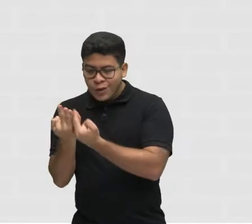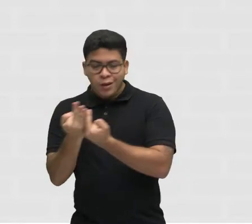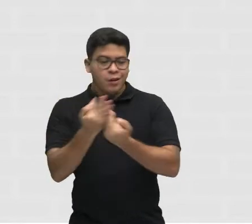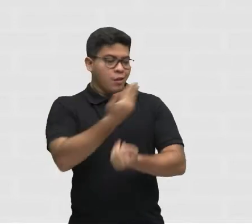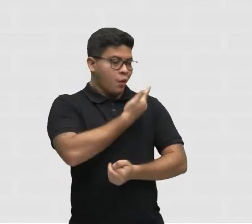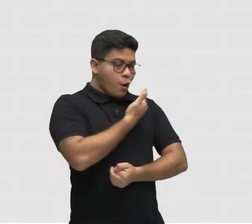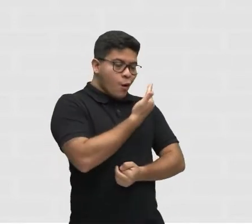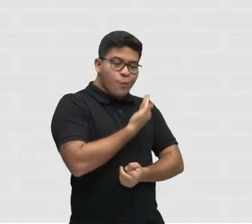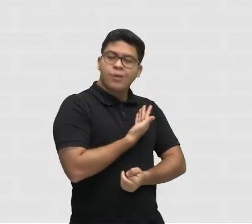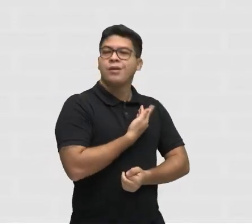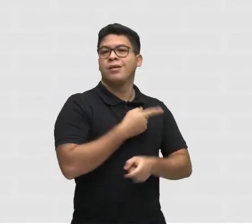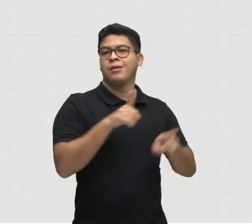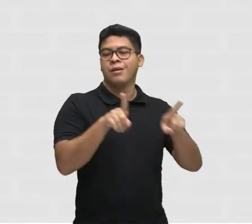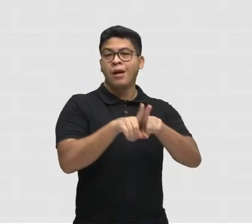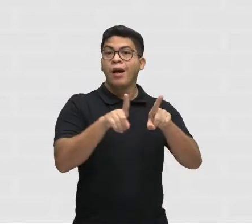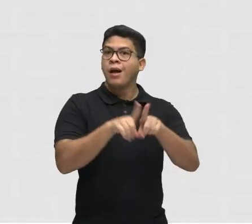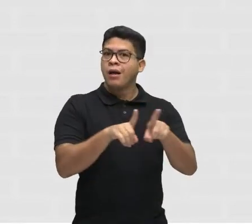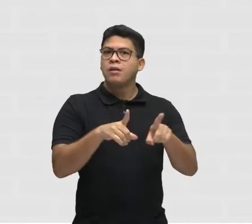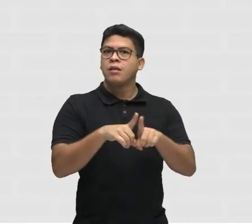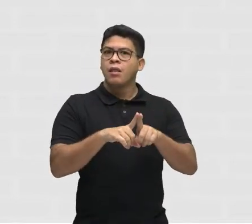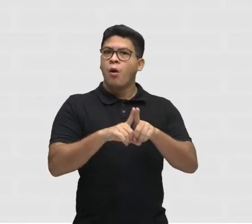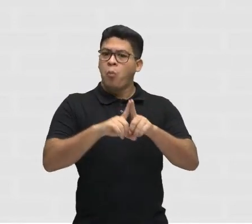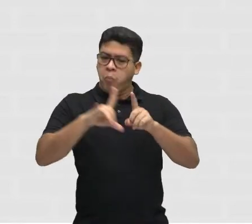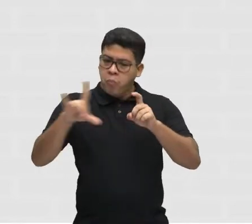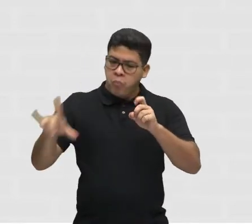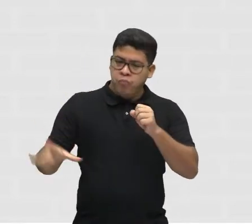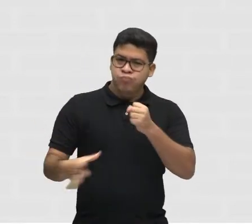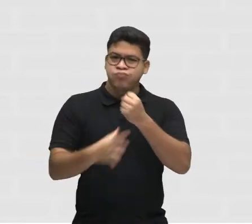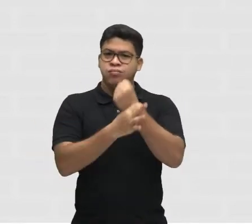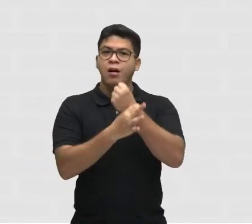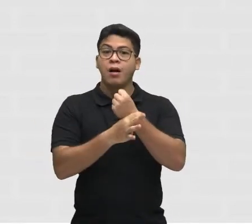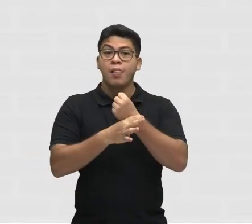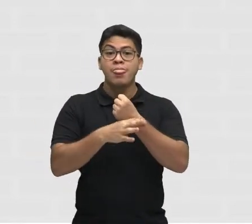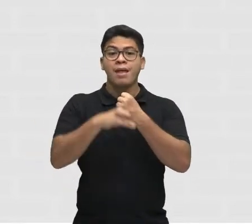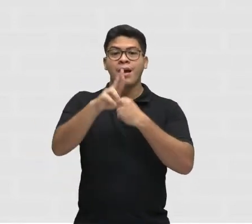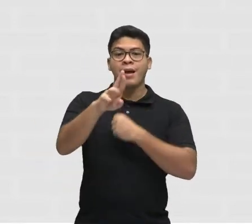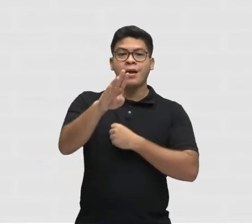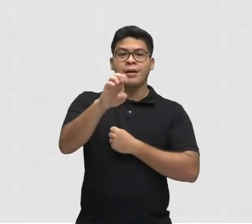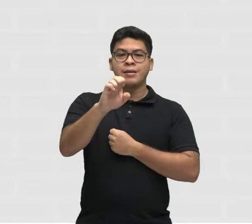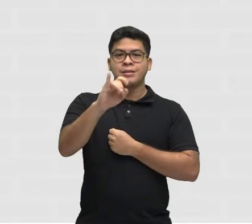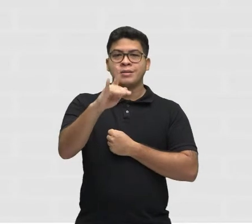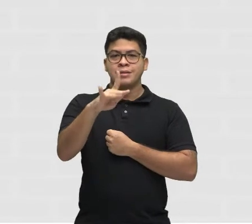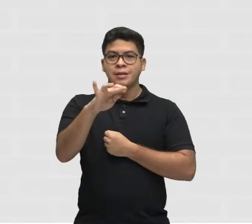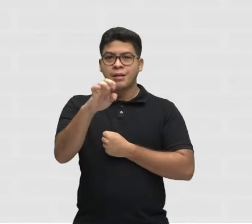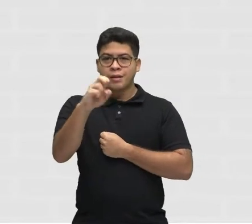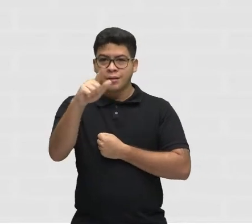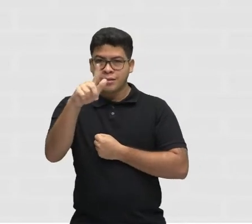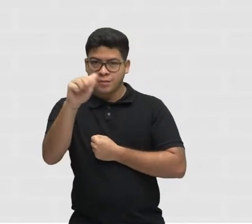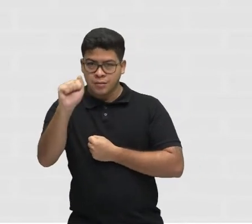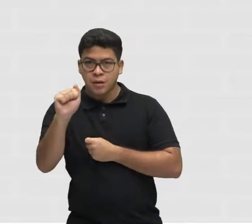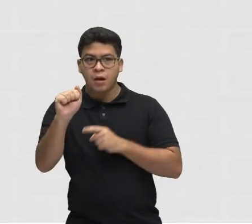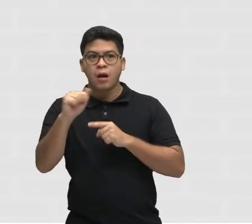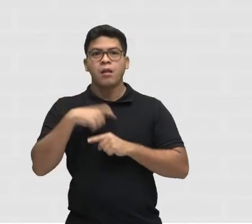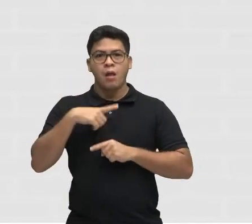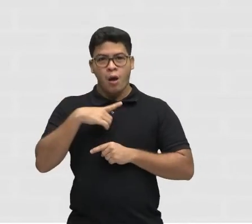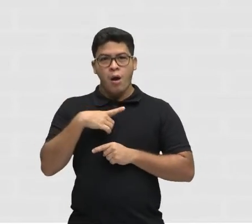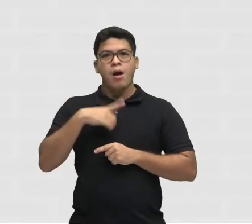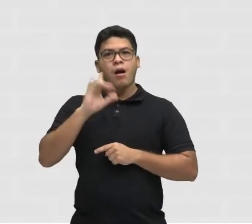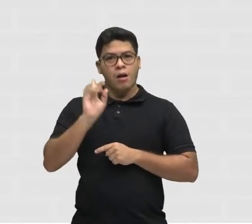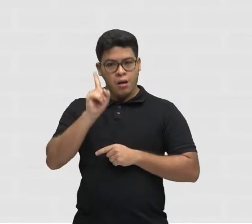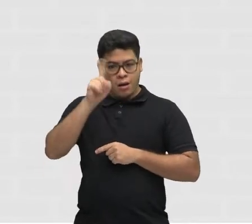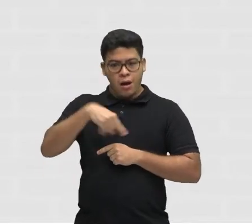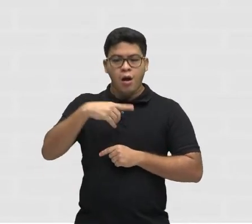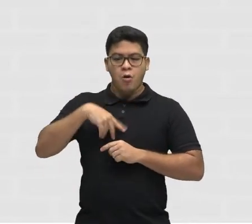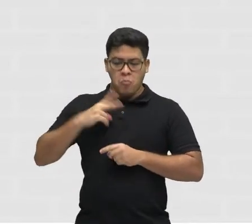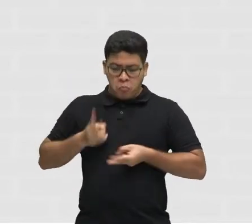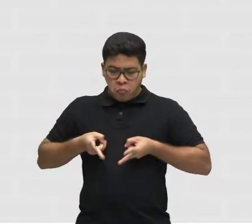para que isso resulte também numa resiliência. A resiliência é a ideia de que a vida é isso, é essa dualidade, é balançar